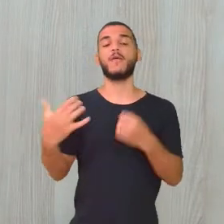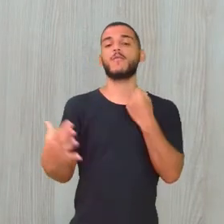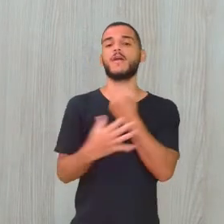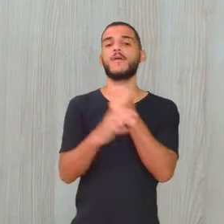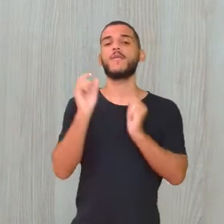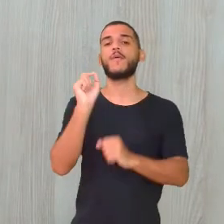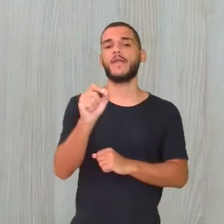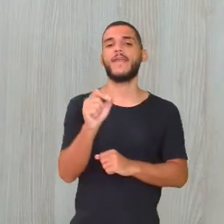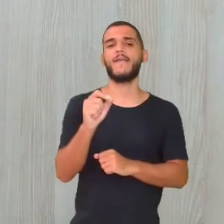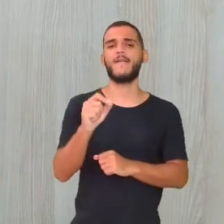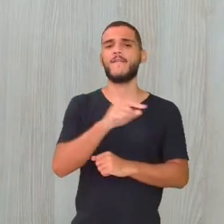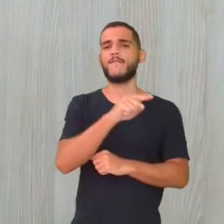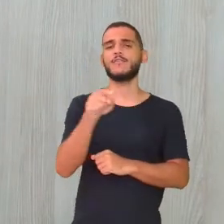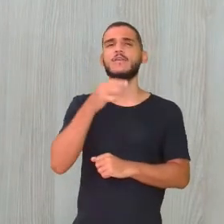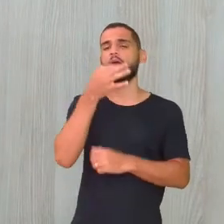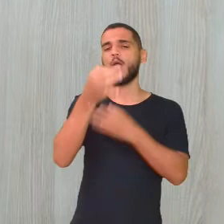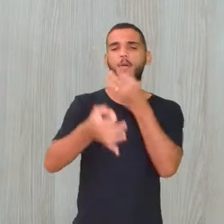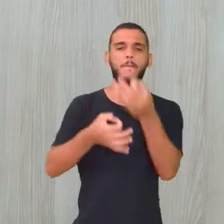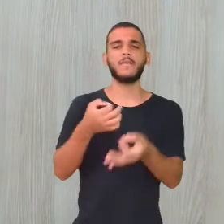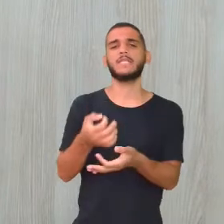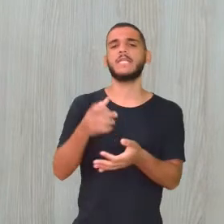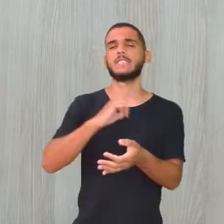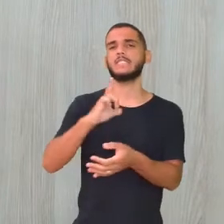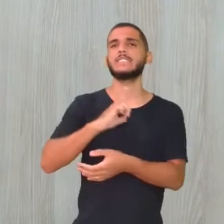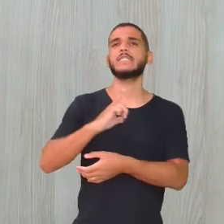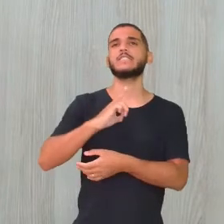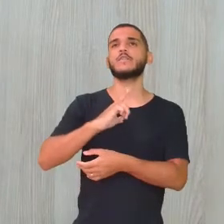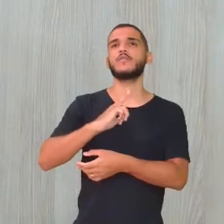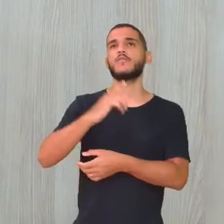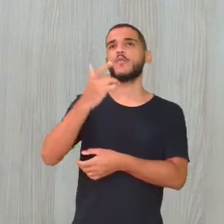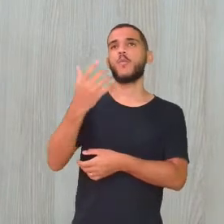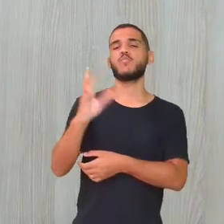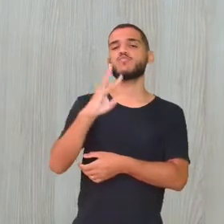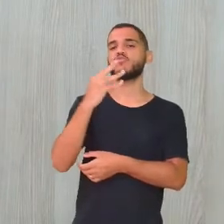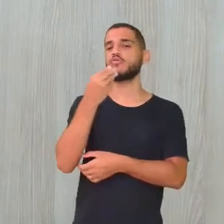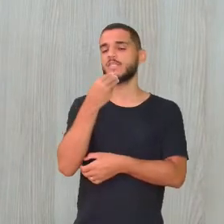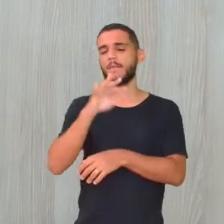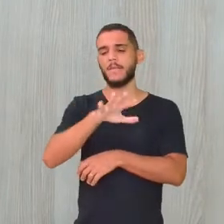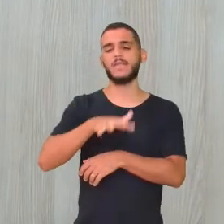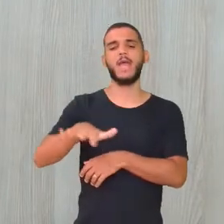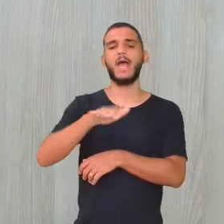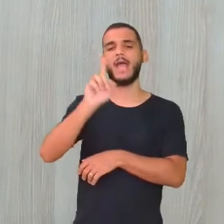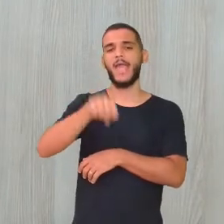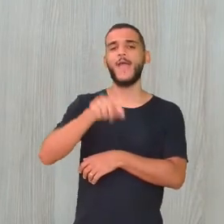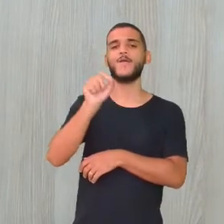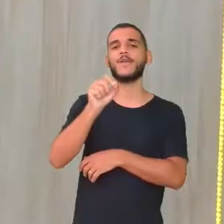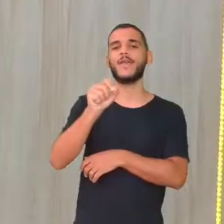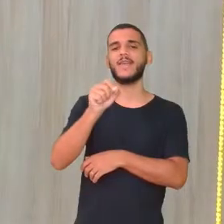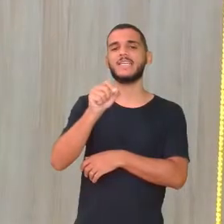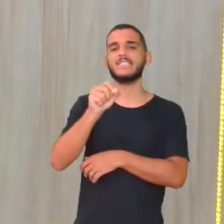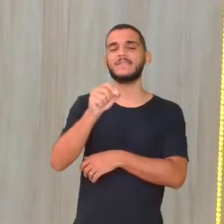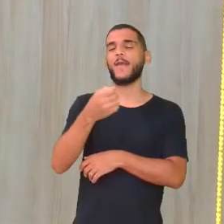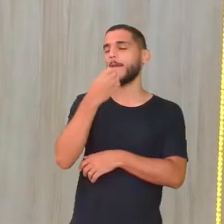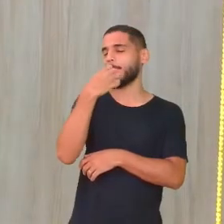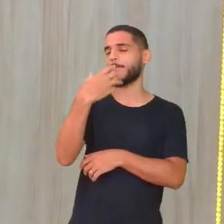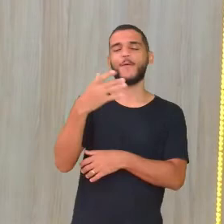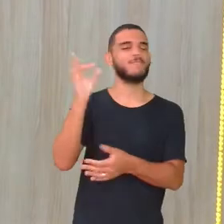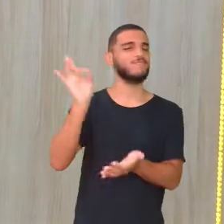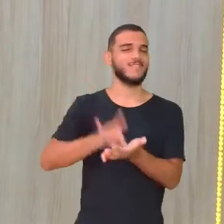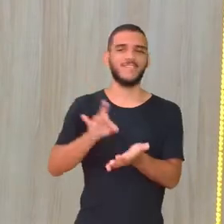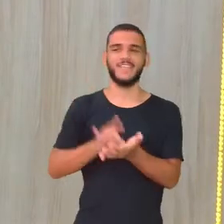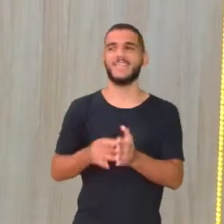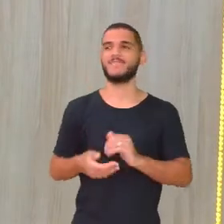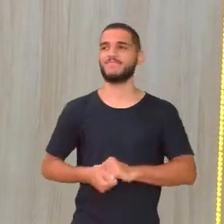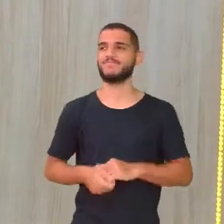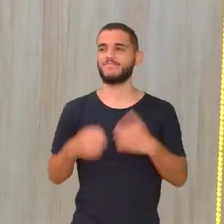você argumentar sendo autoridade no assunto é um outro nível de satisfação, viu? É bom, né? Então, invistam nisso.